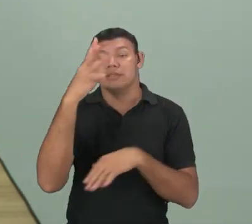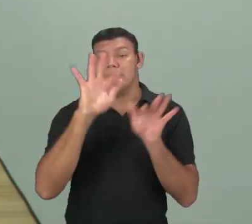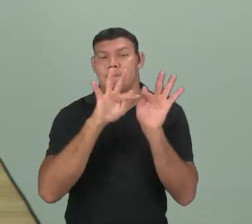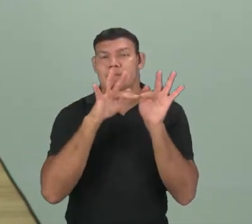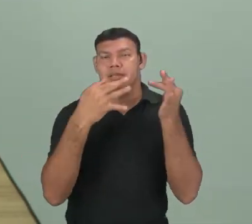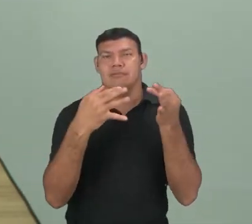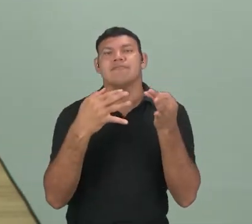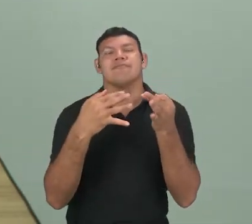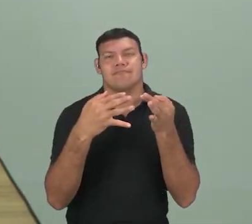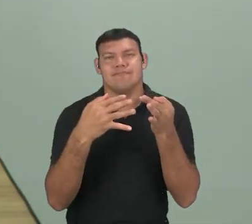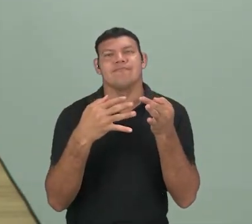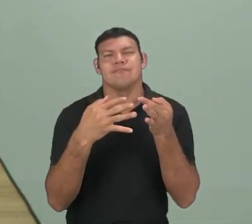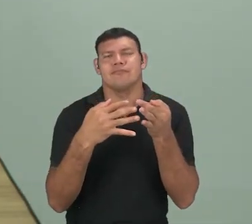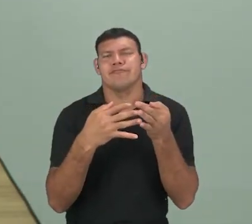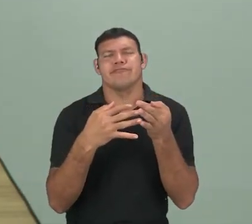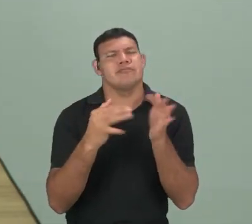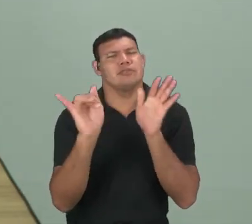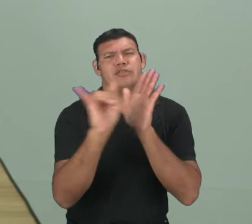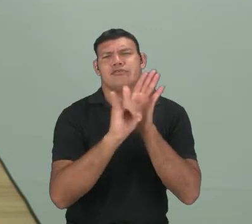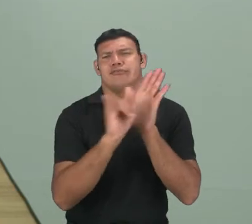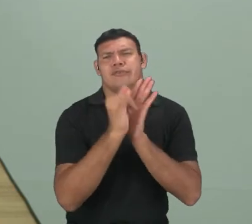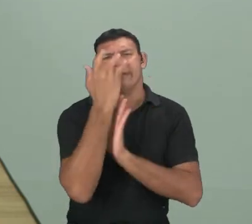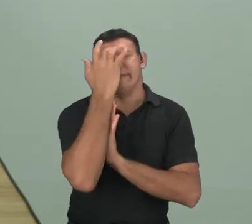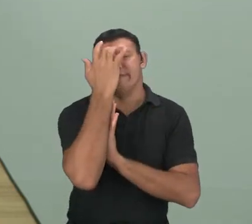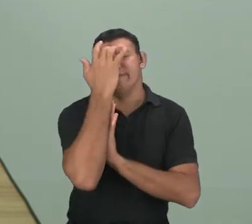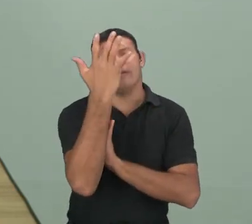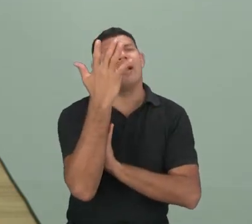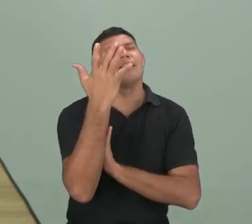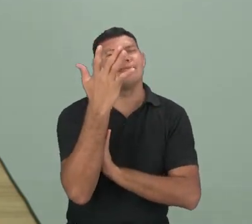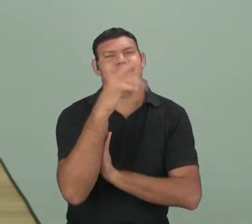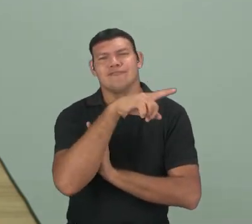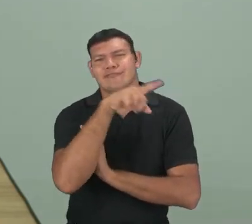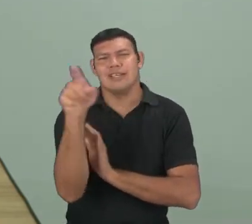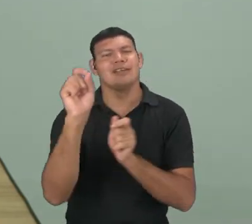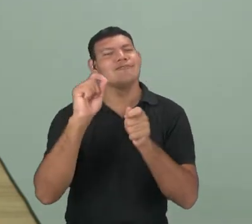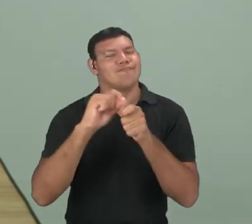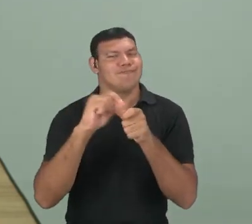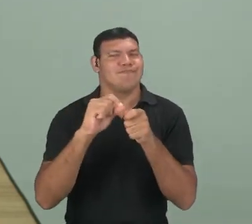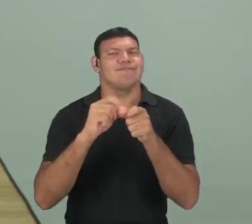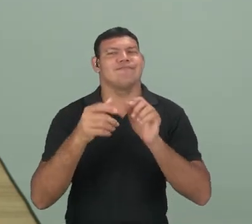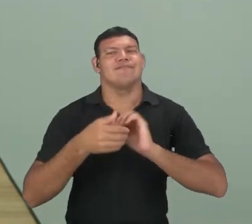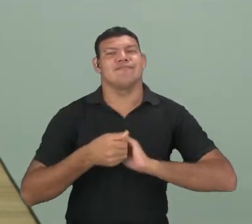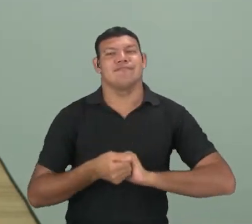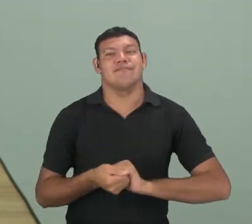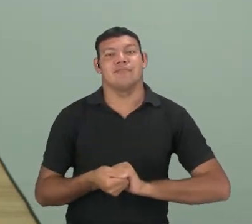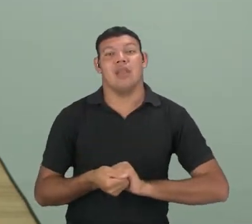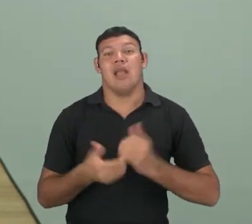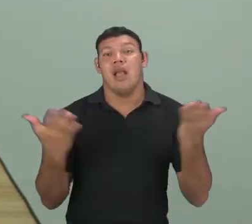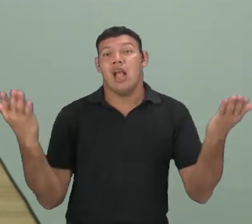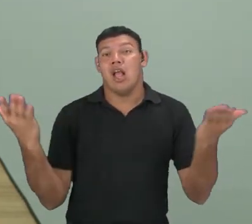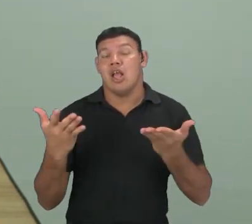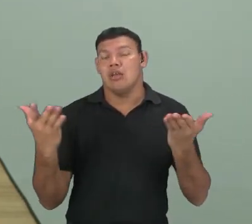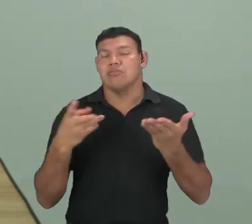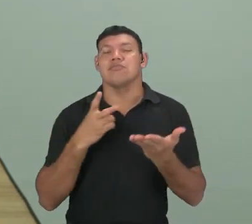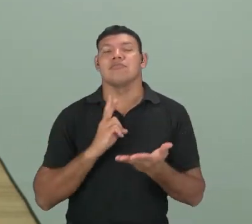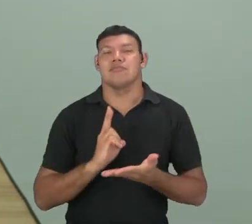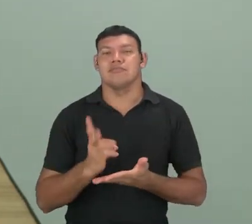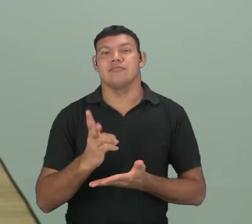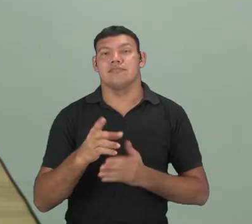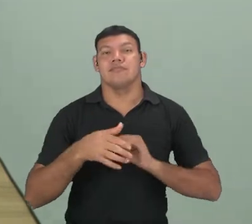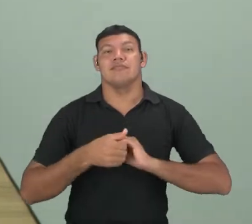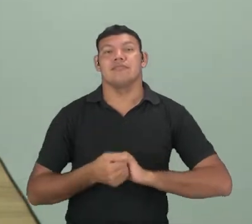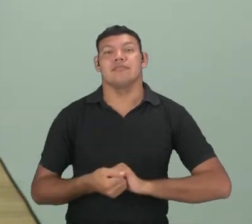tabela simples, de fácil identificação, né? Facinho para vocês fazerem. Agora, para a gente